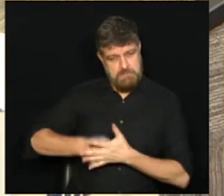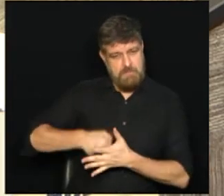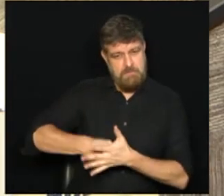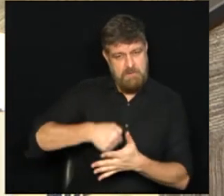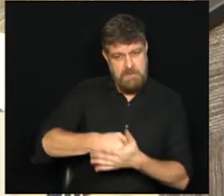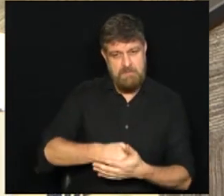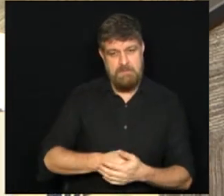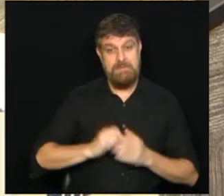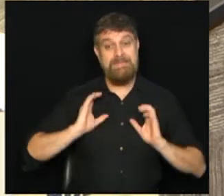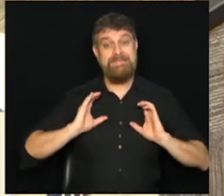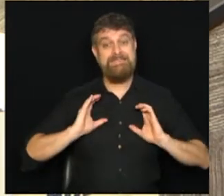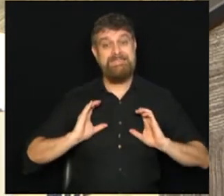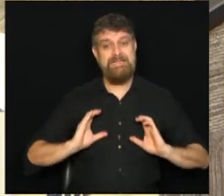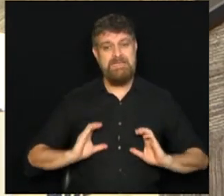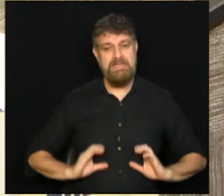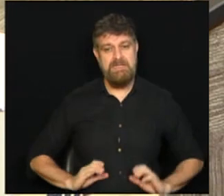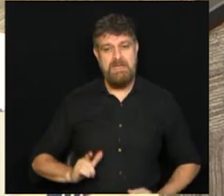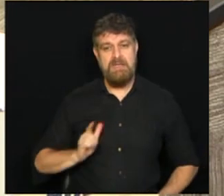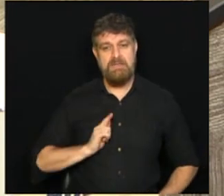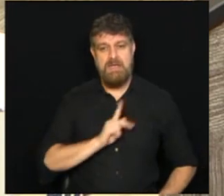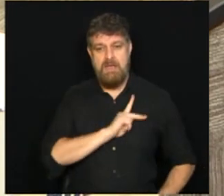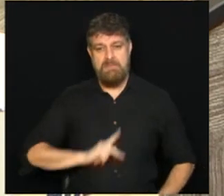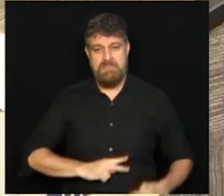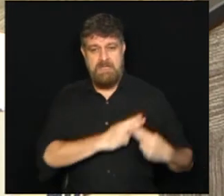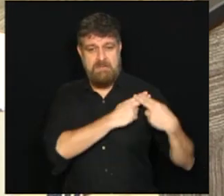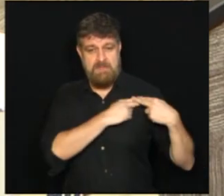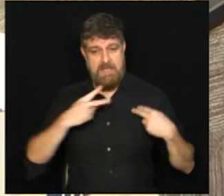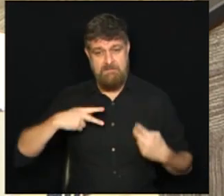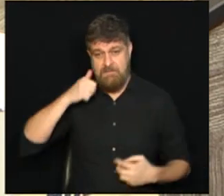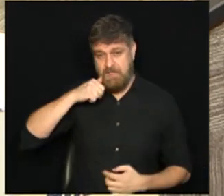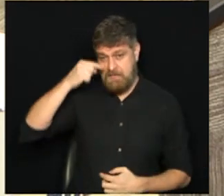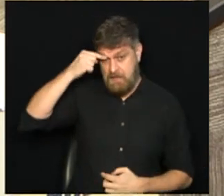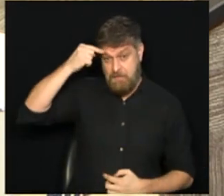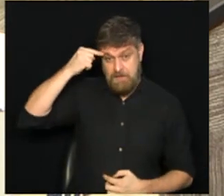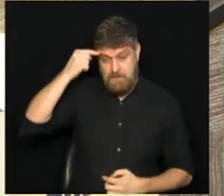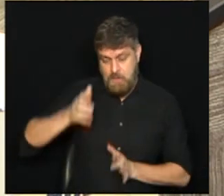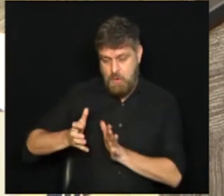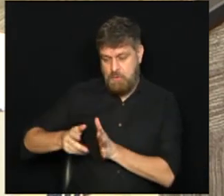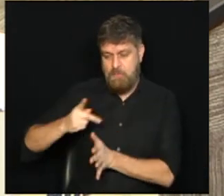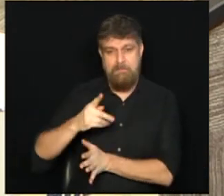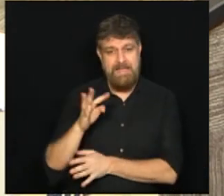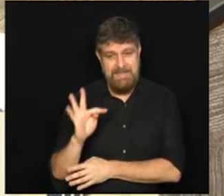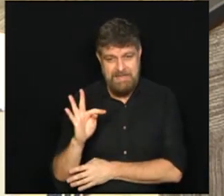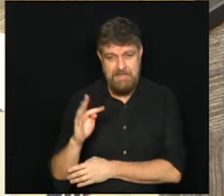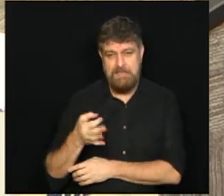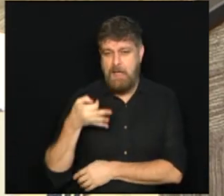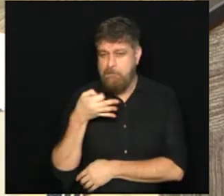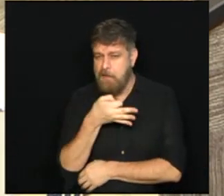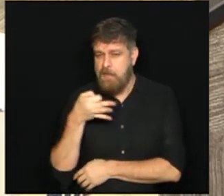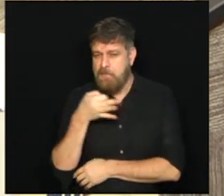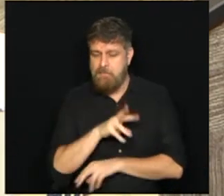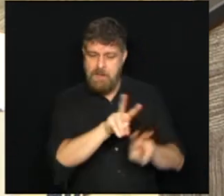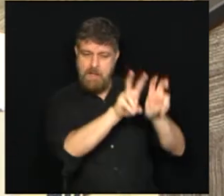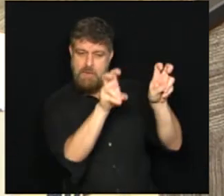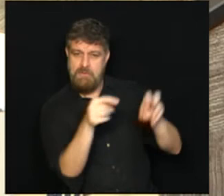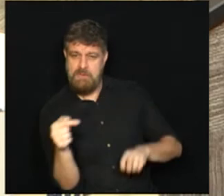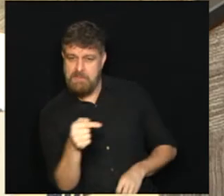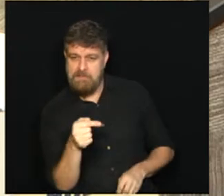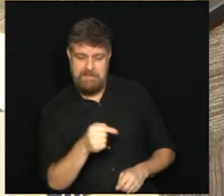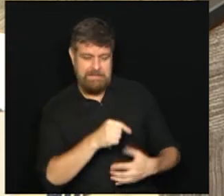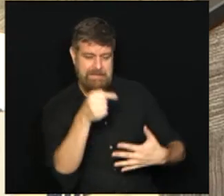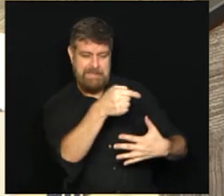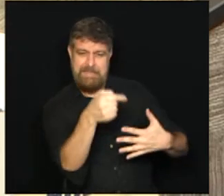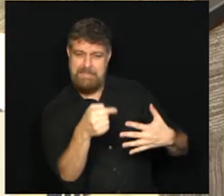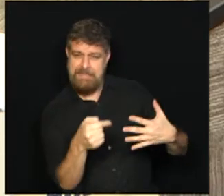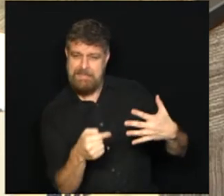e Cidadania, que tem como presidente a vereadora Paola Miguel, do PT, falando a respeito de vários